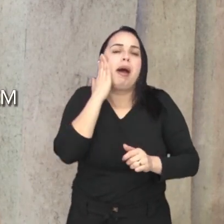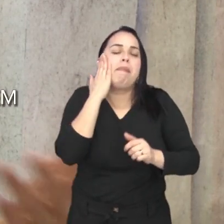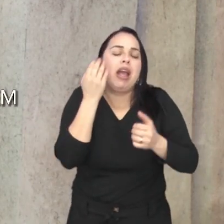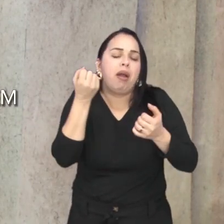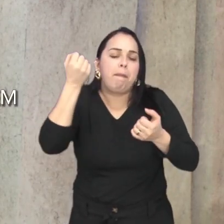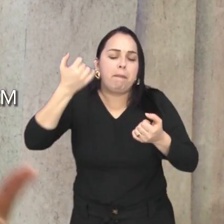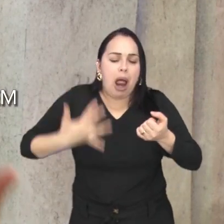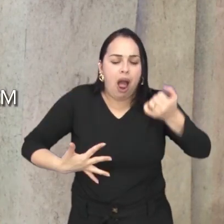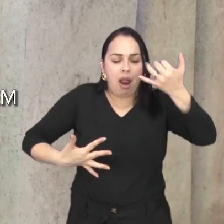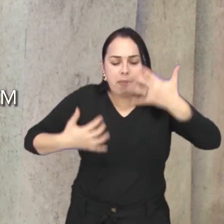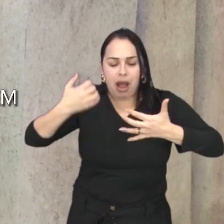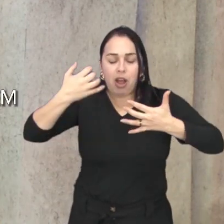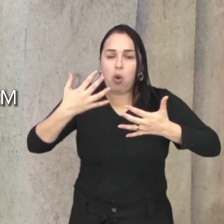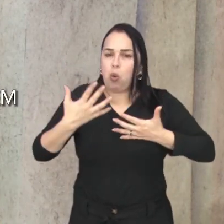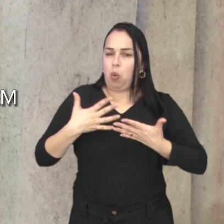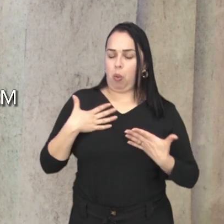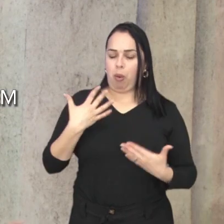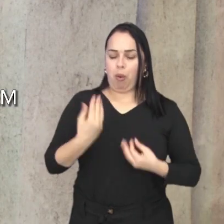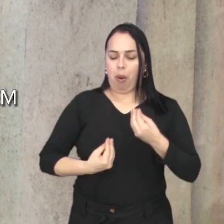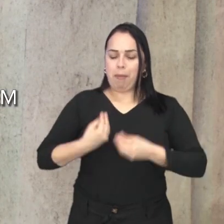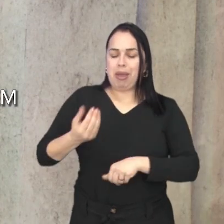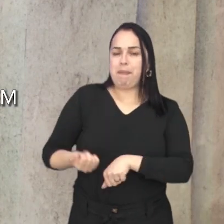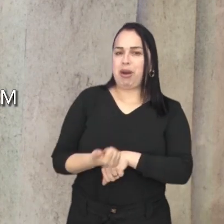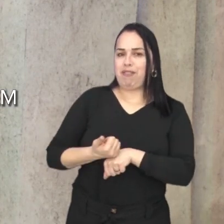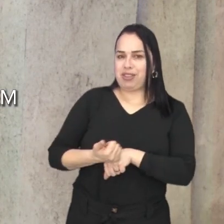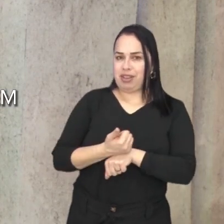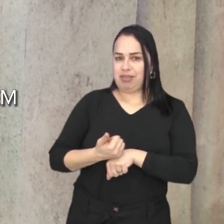e saber explicar que trabalha